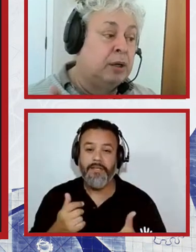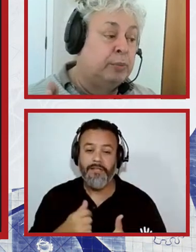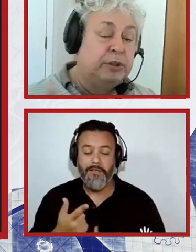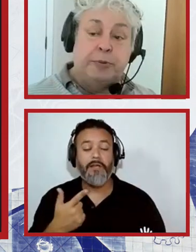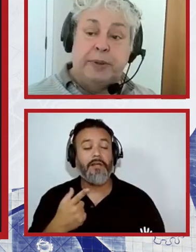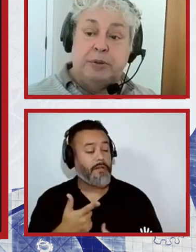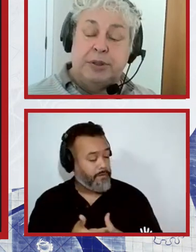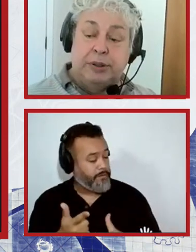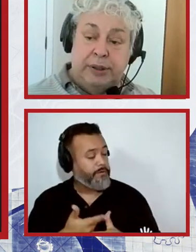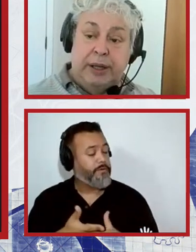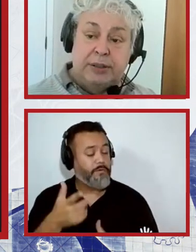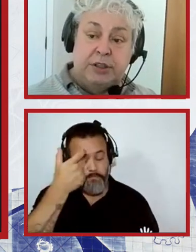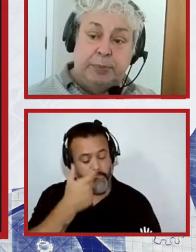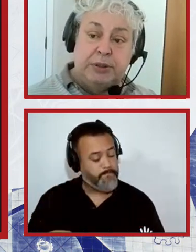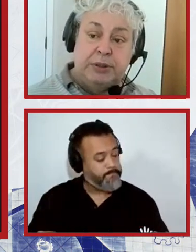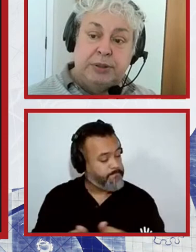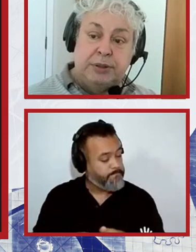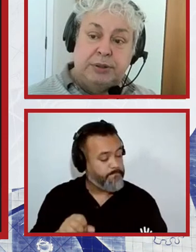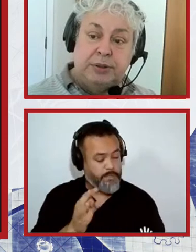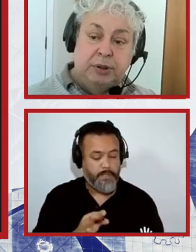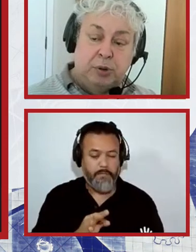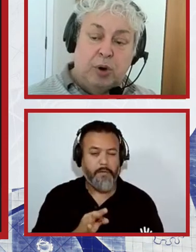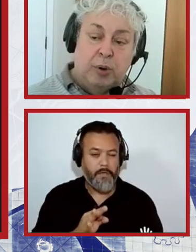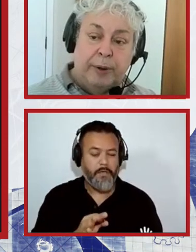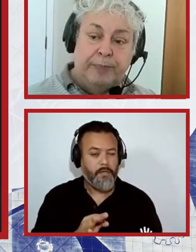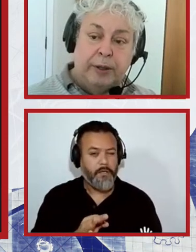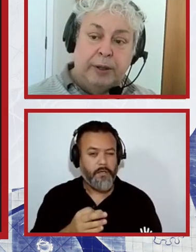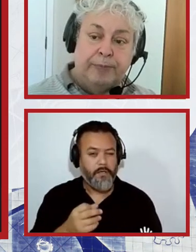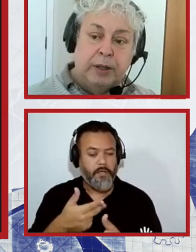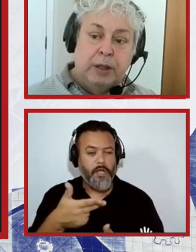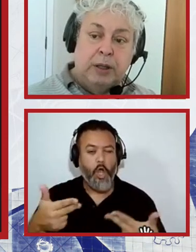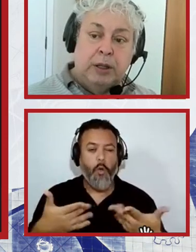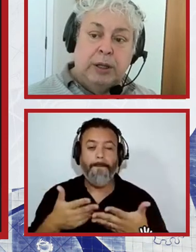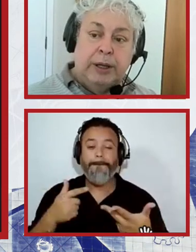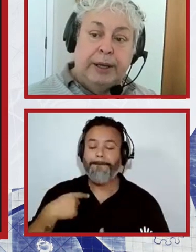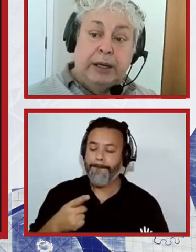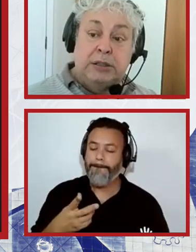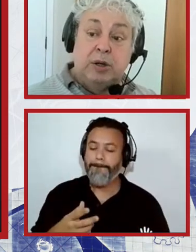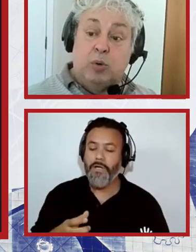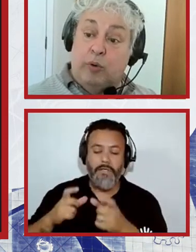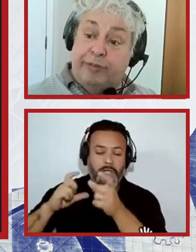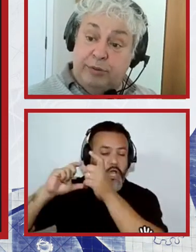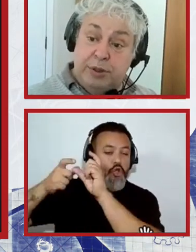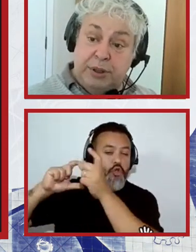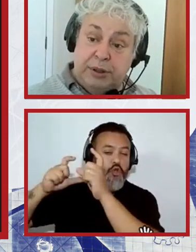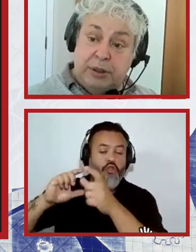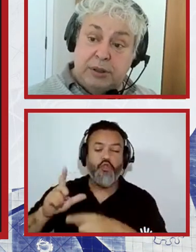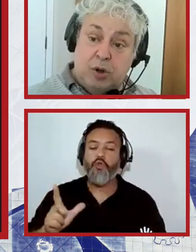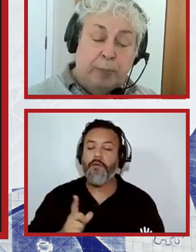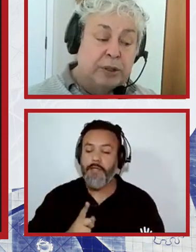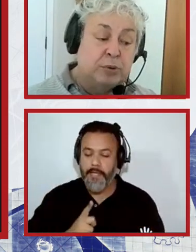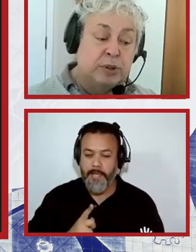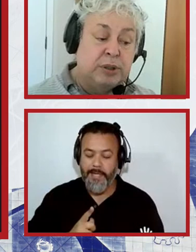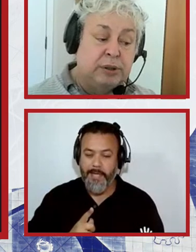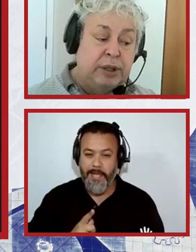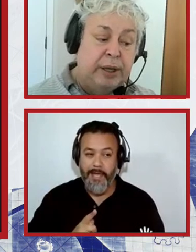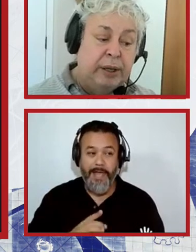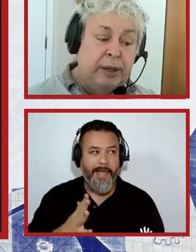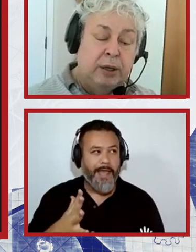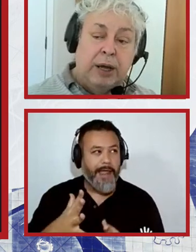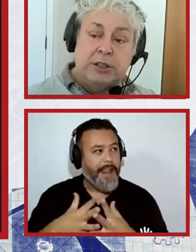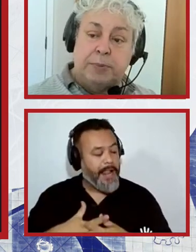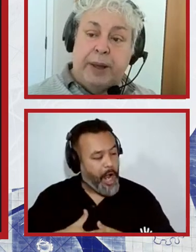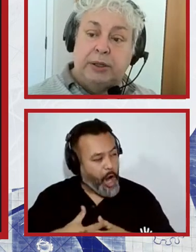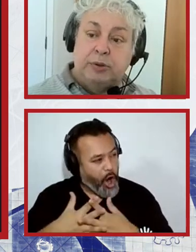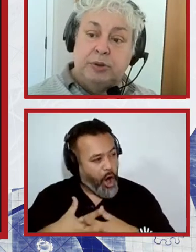também. Muitas pessoas que têm esse tipo de sintoma, né, elas são confundidas com pessoas que